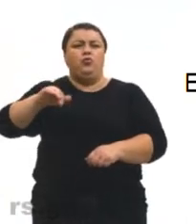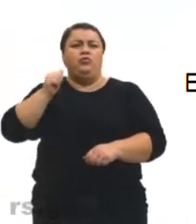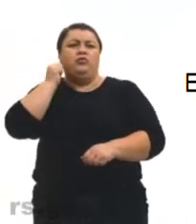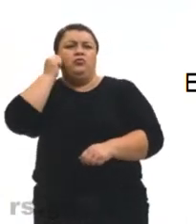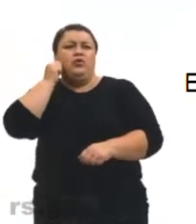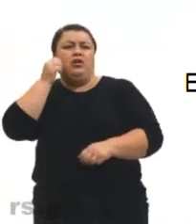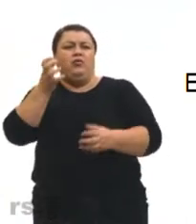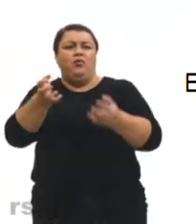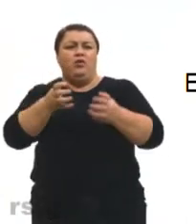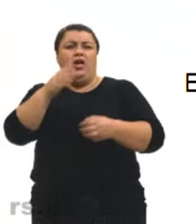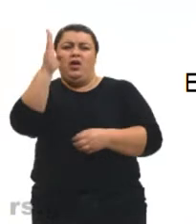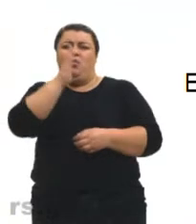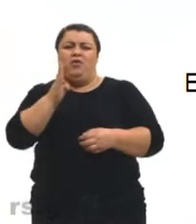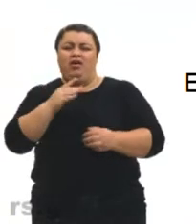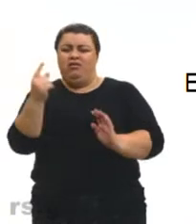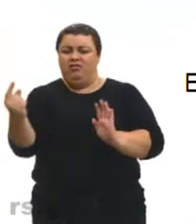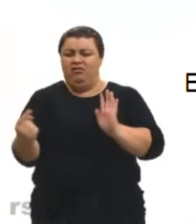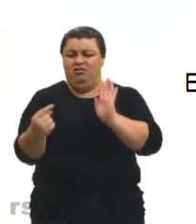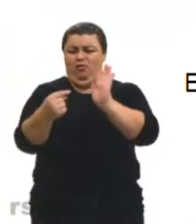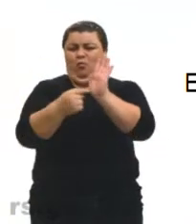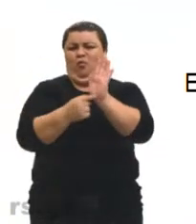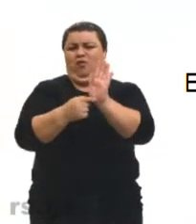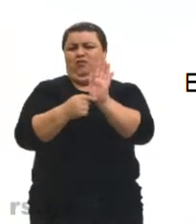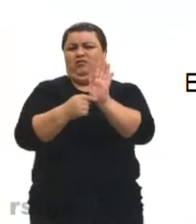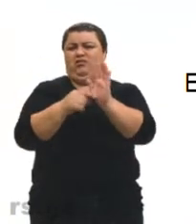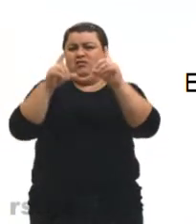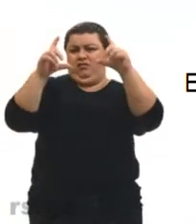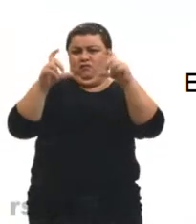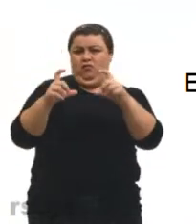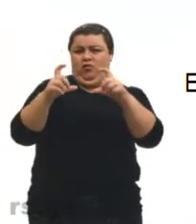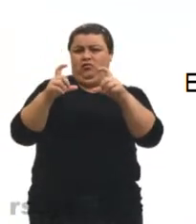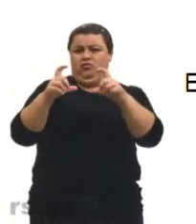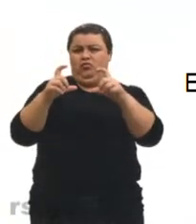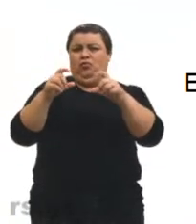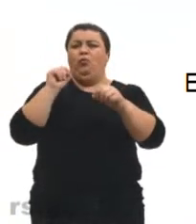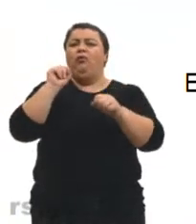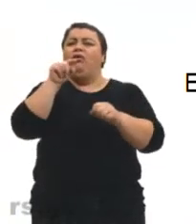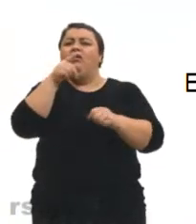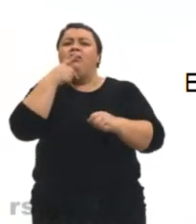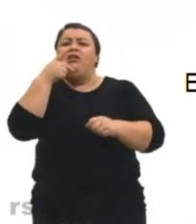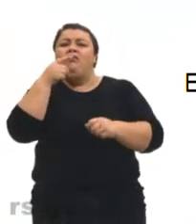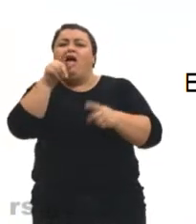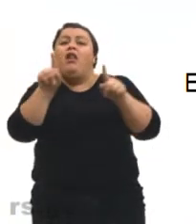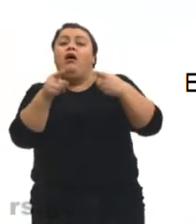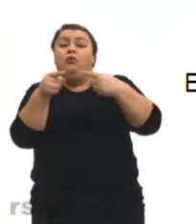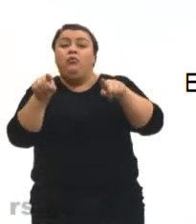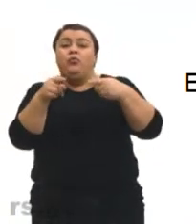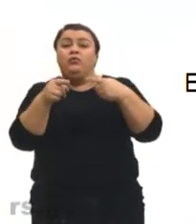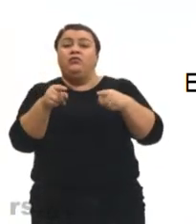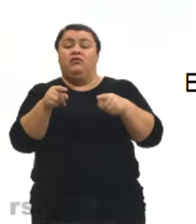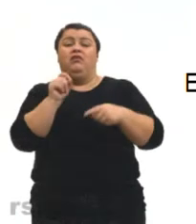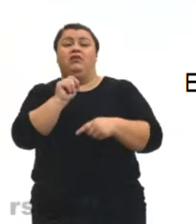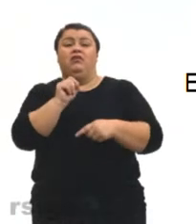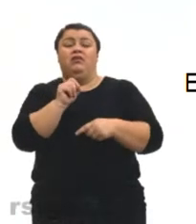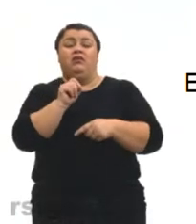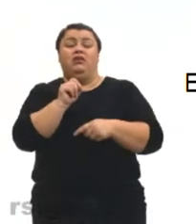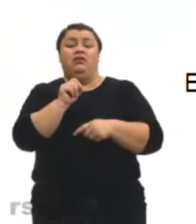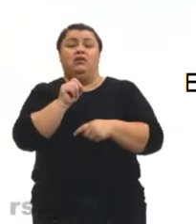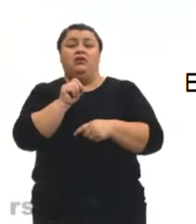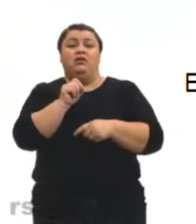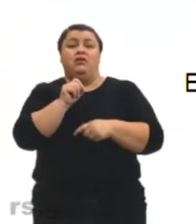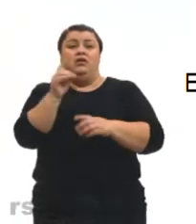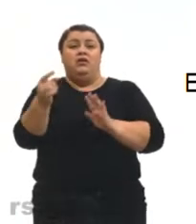está no retrato tão que que a mangueira tá falando aqui né e antes de problematiza um pouquinho essa música também